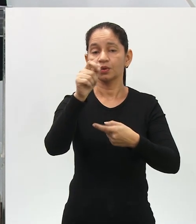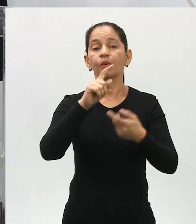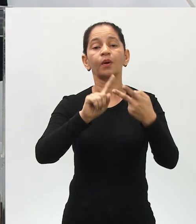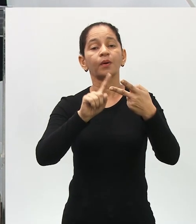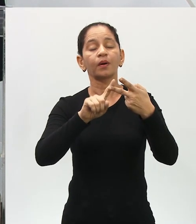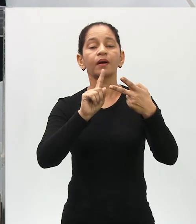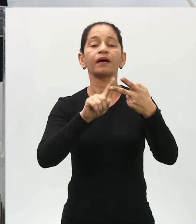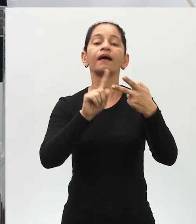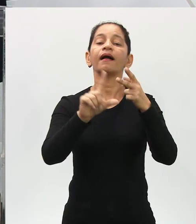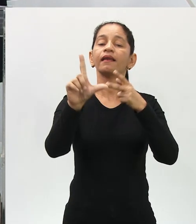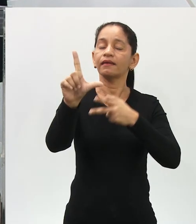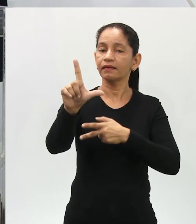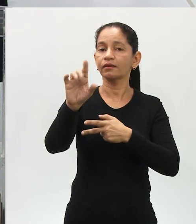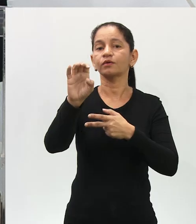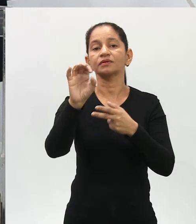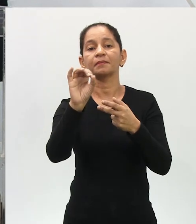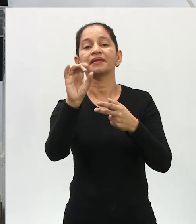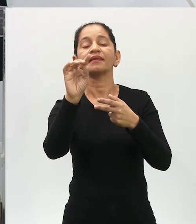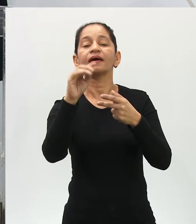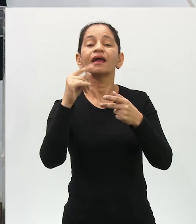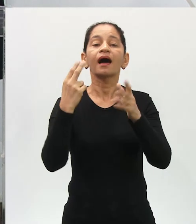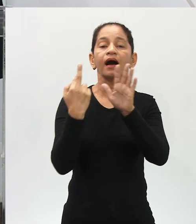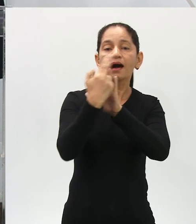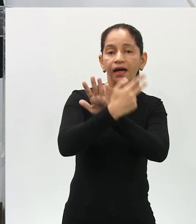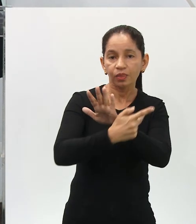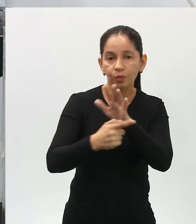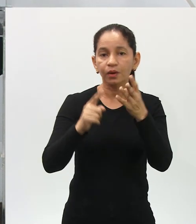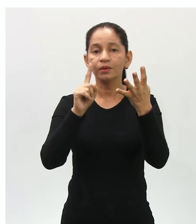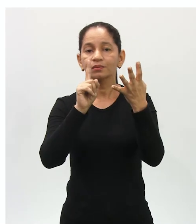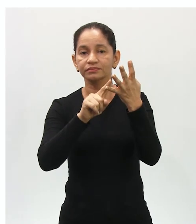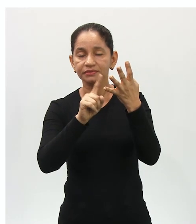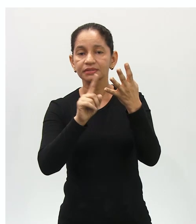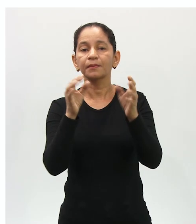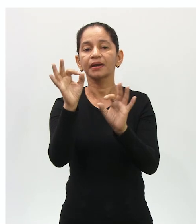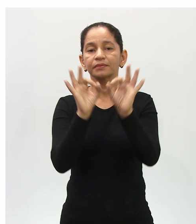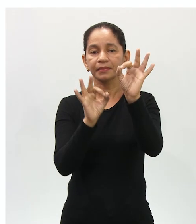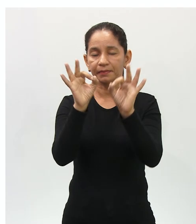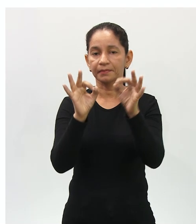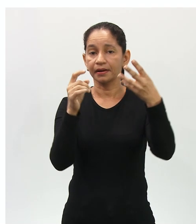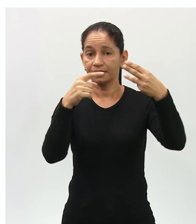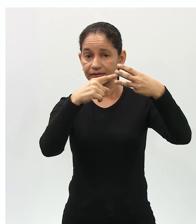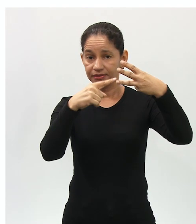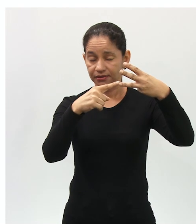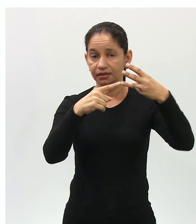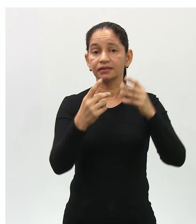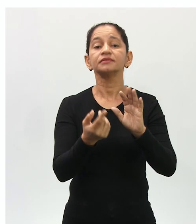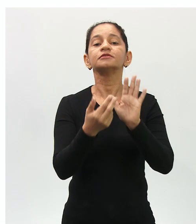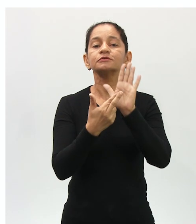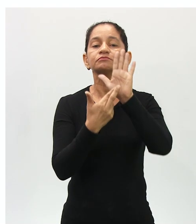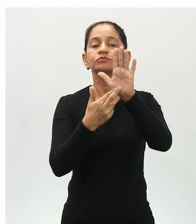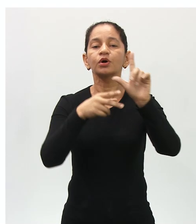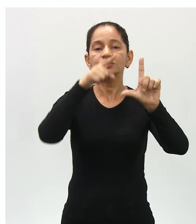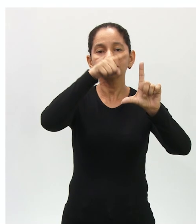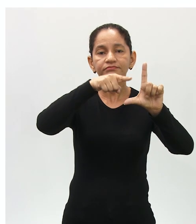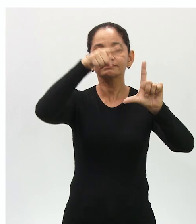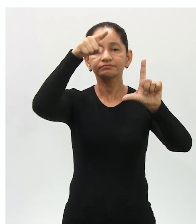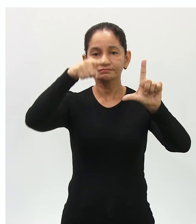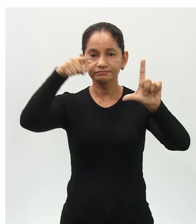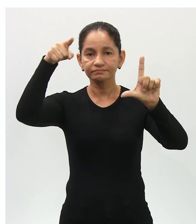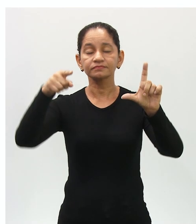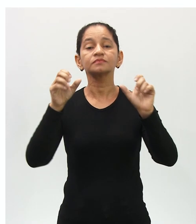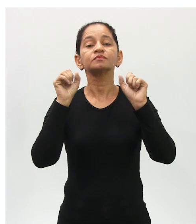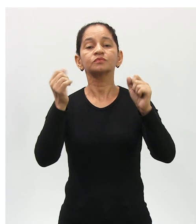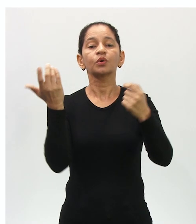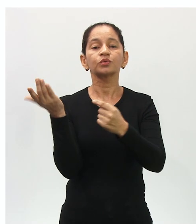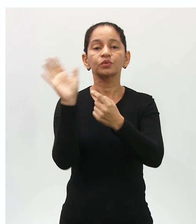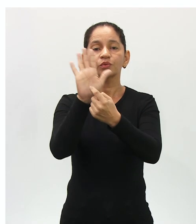de diretrizes orçamentárias e o plano plurianual. Então, o sistema pode ser representado graficamente, tá?